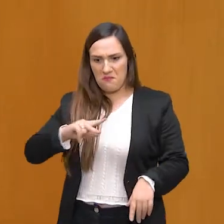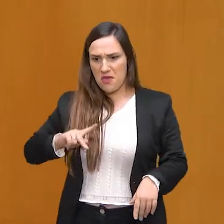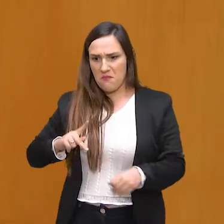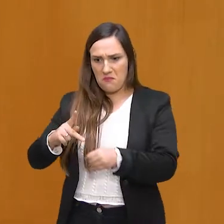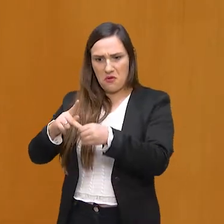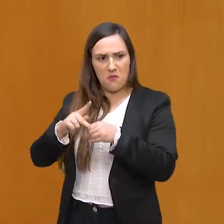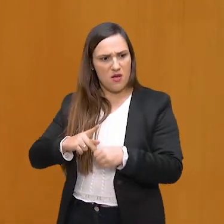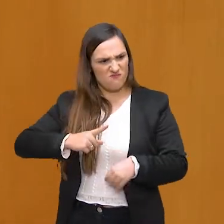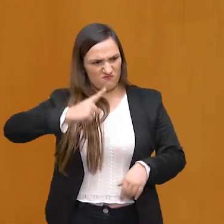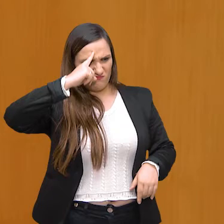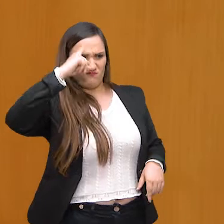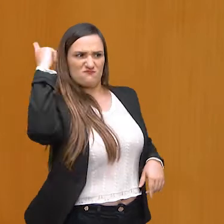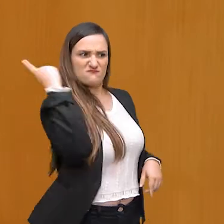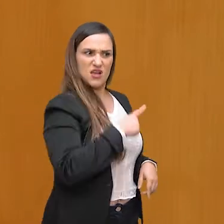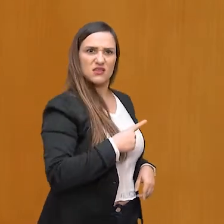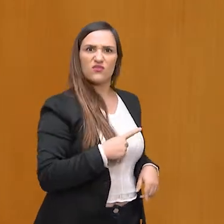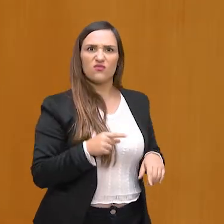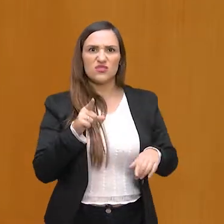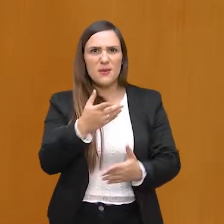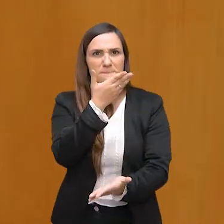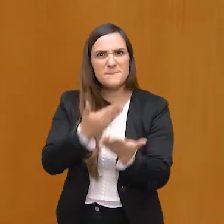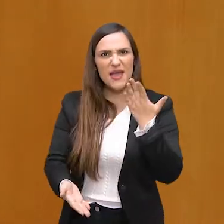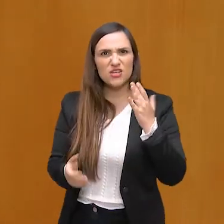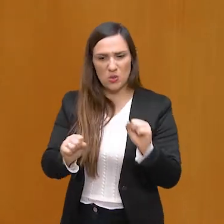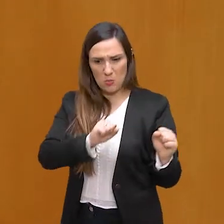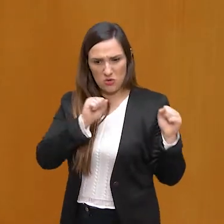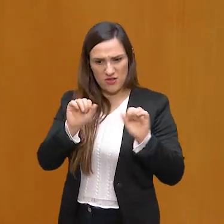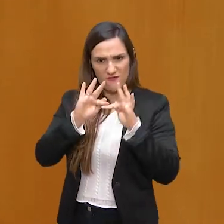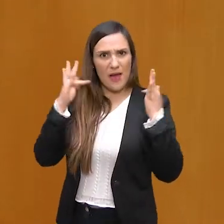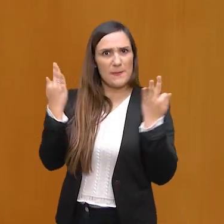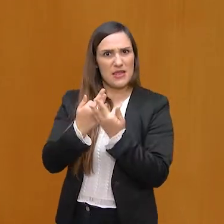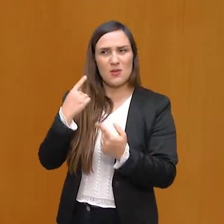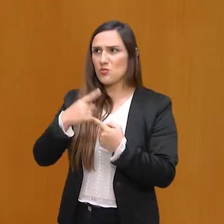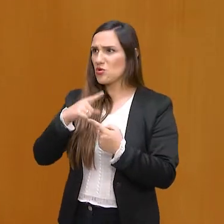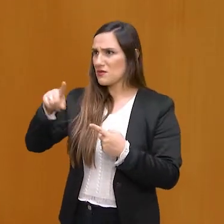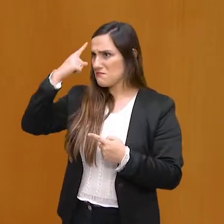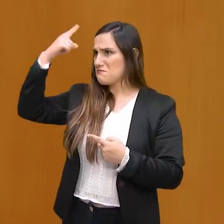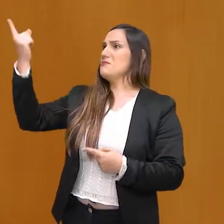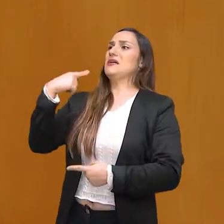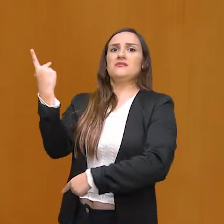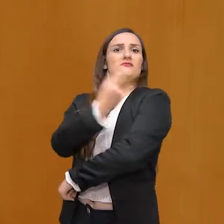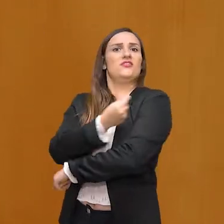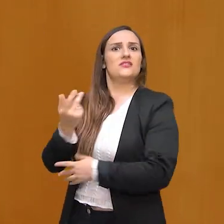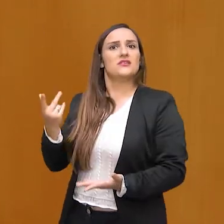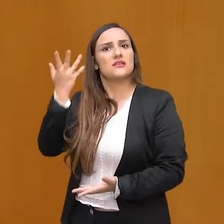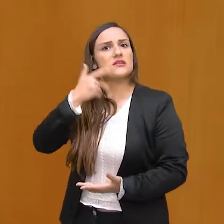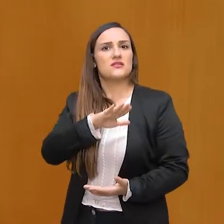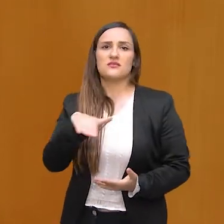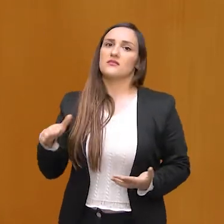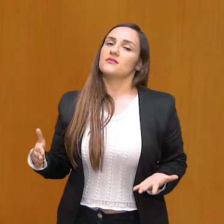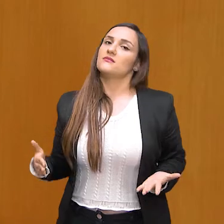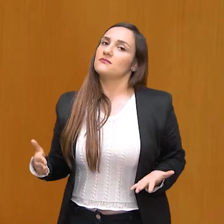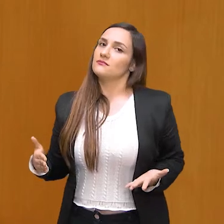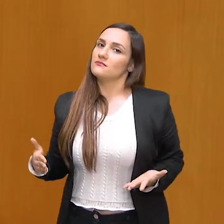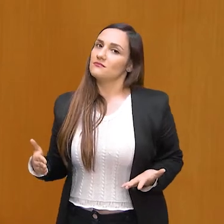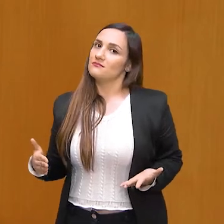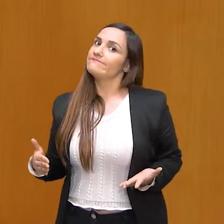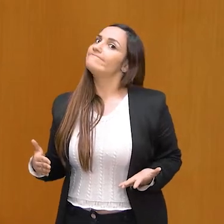justiça, pede para um juiz e um juiz tira a guarda do teu filho e determina que ele seja vacinado compulsoriamente.